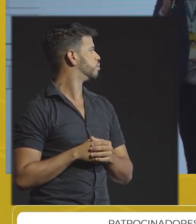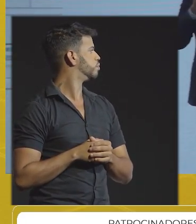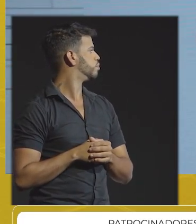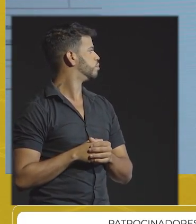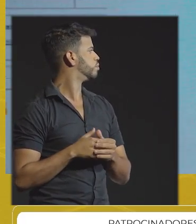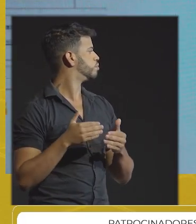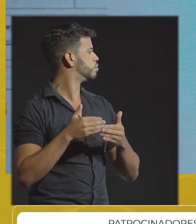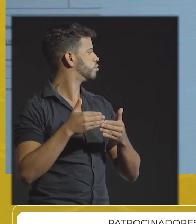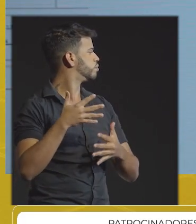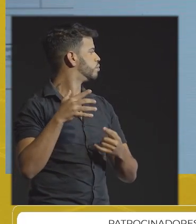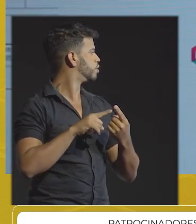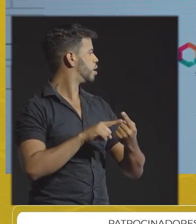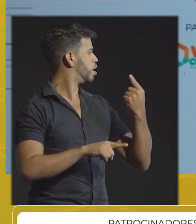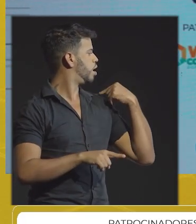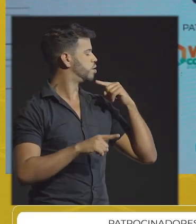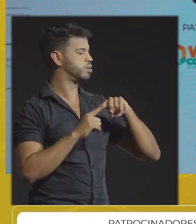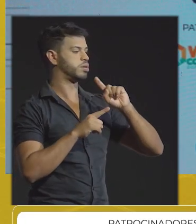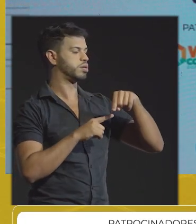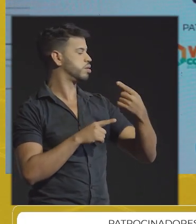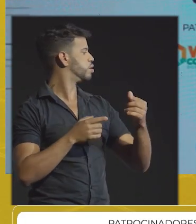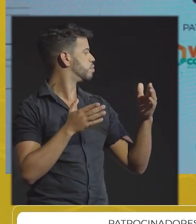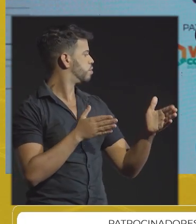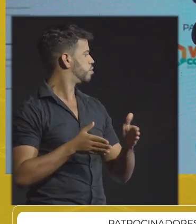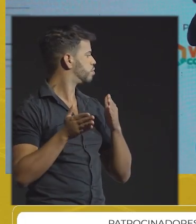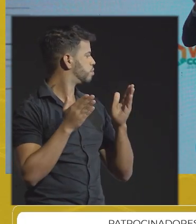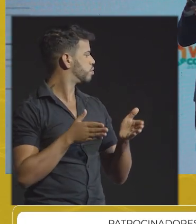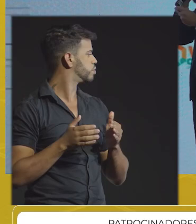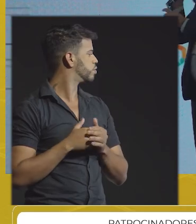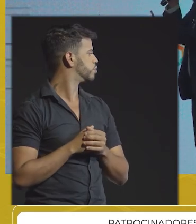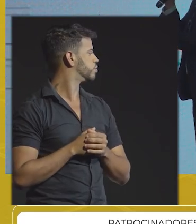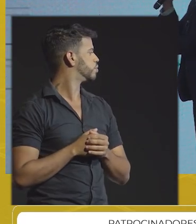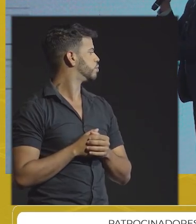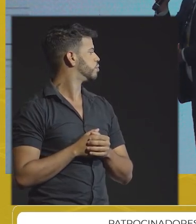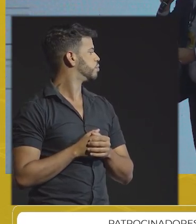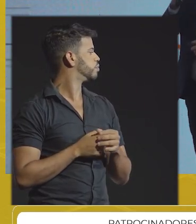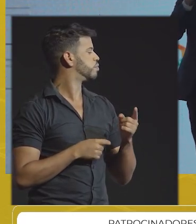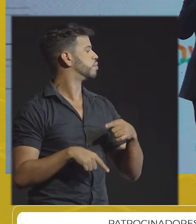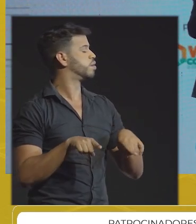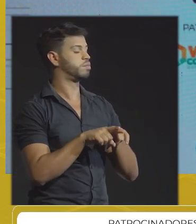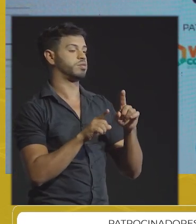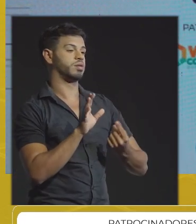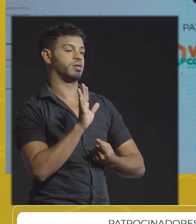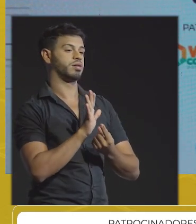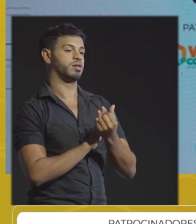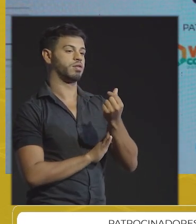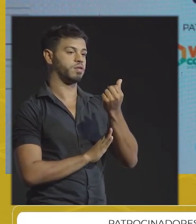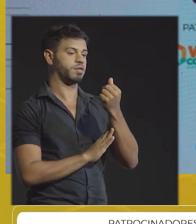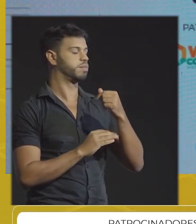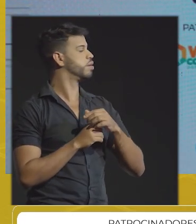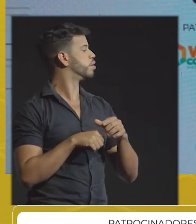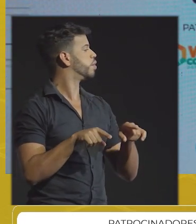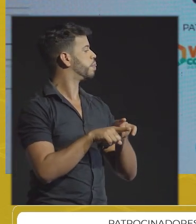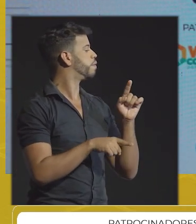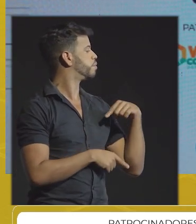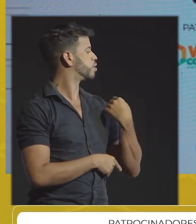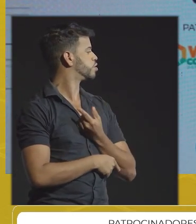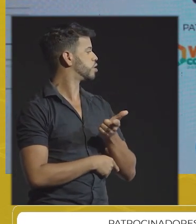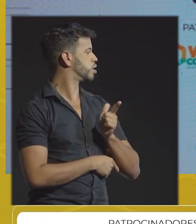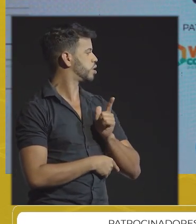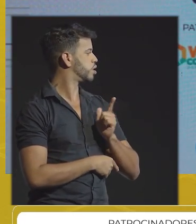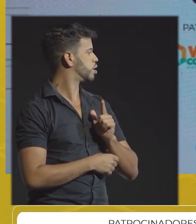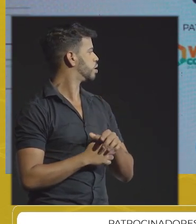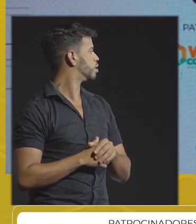fatura antes e depois do projeto de autoprodução né aqui mostra a economia na veia que a gente teve